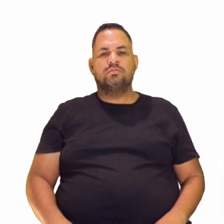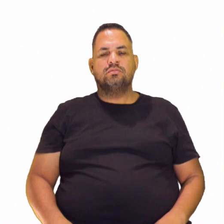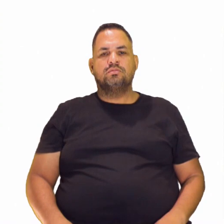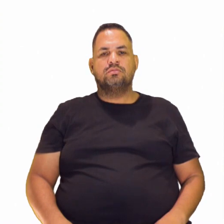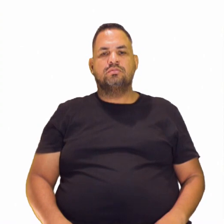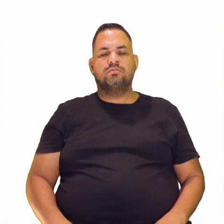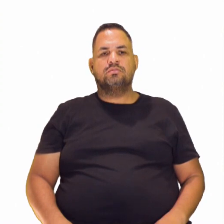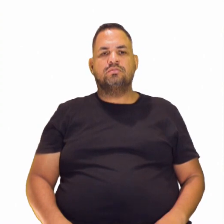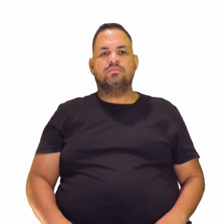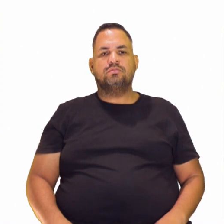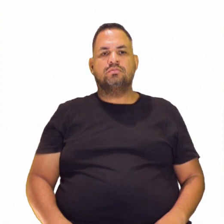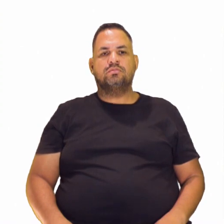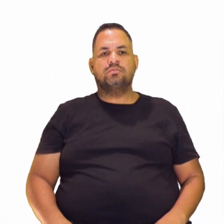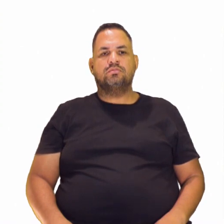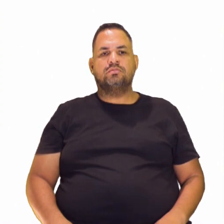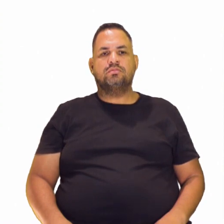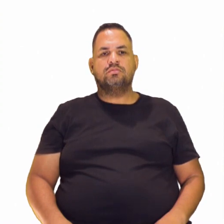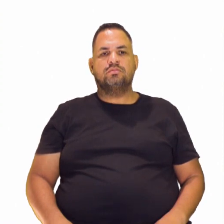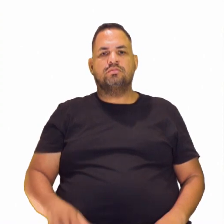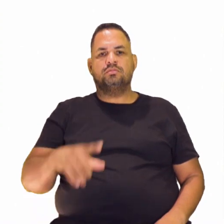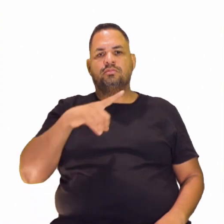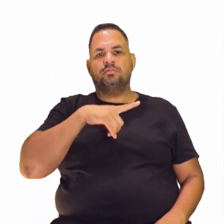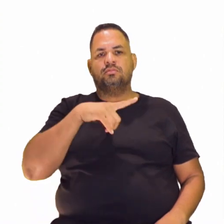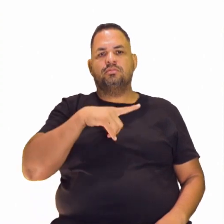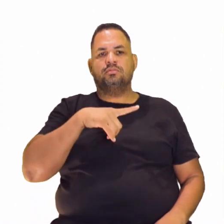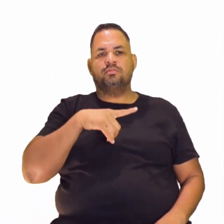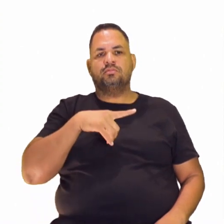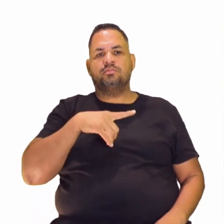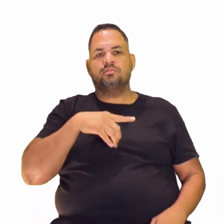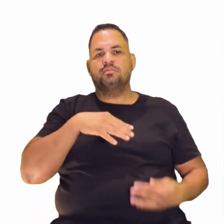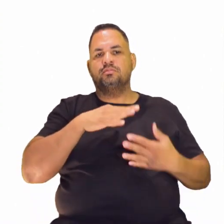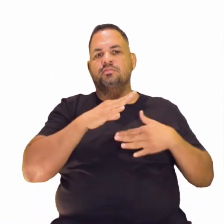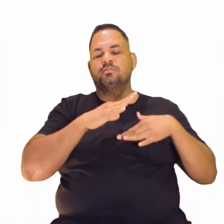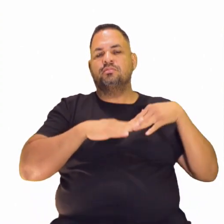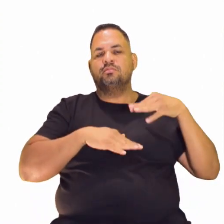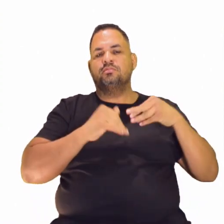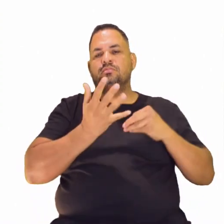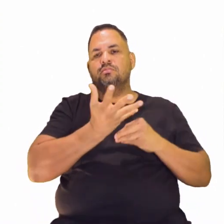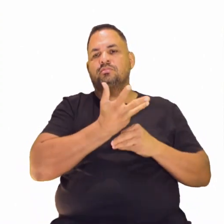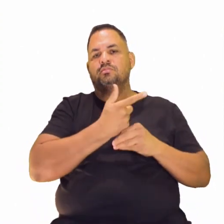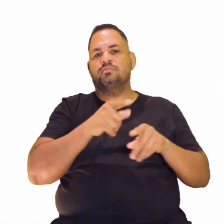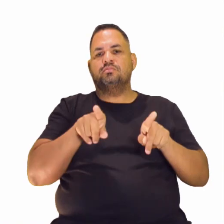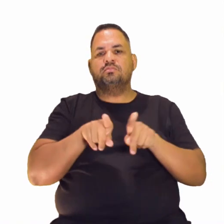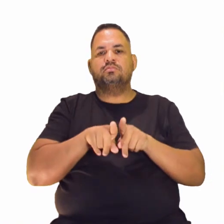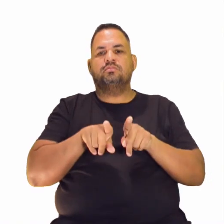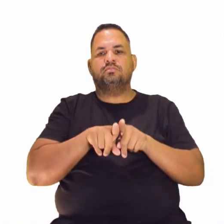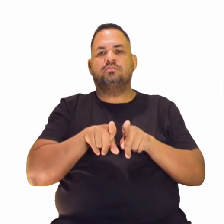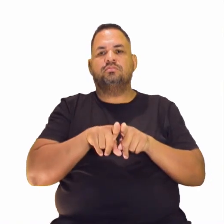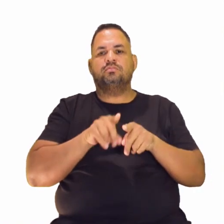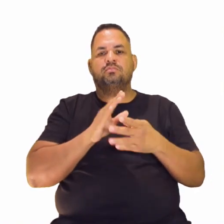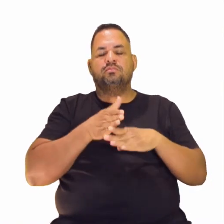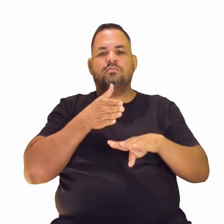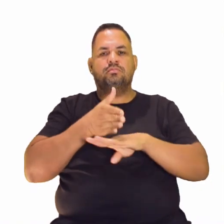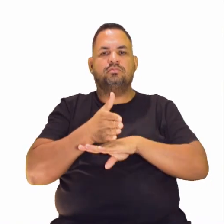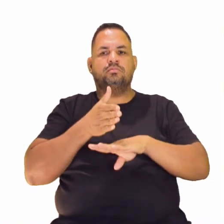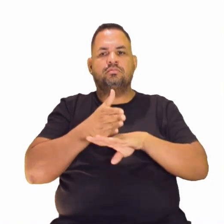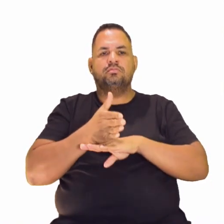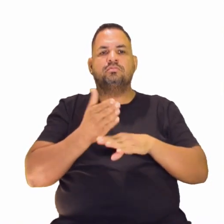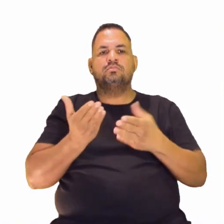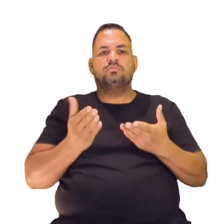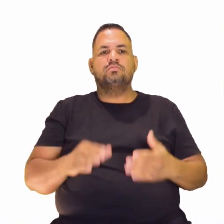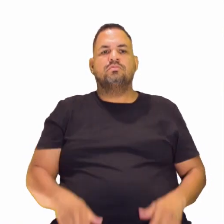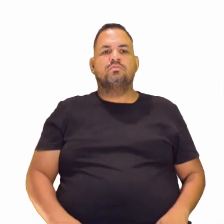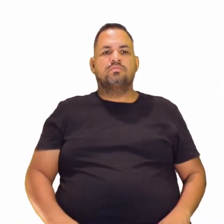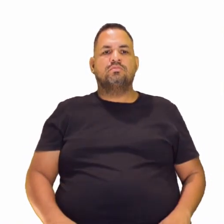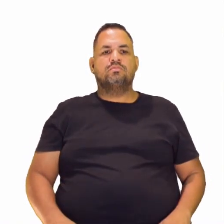Né? Temos aqui esse artista, né? Que também participa aqui